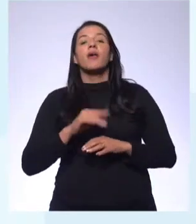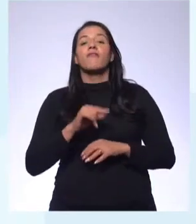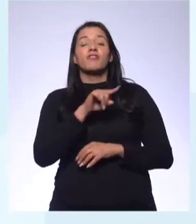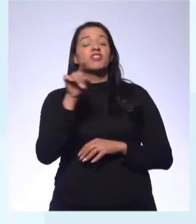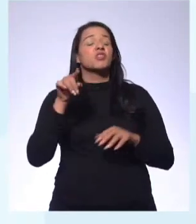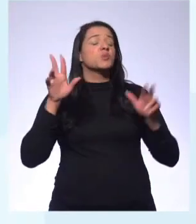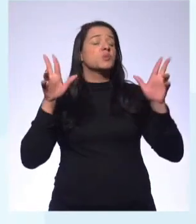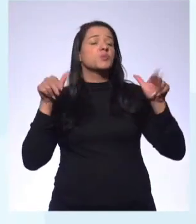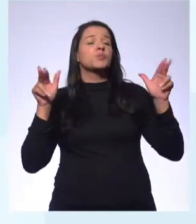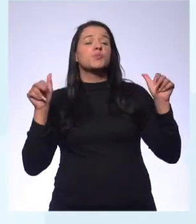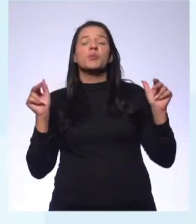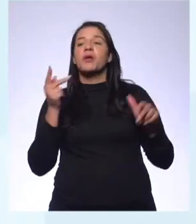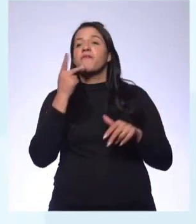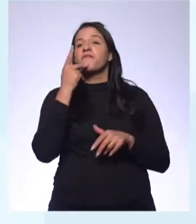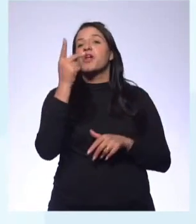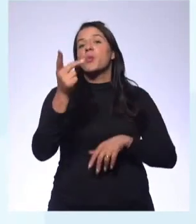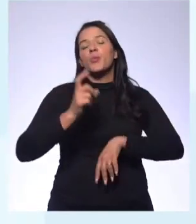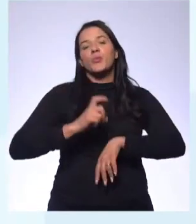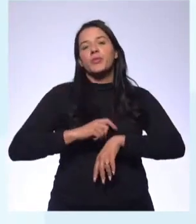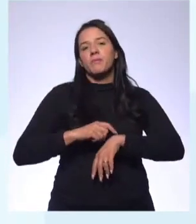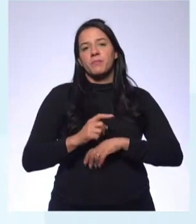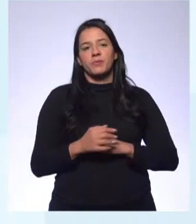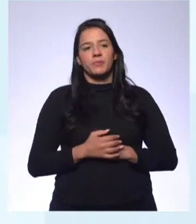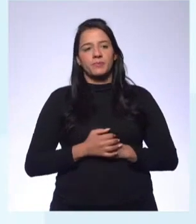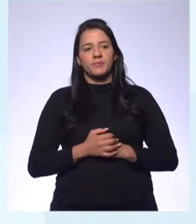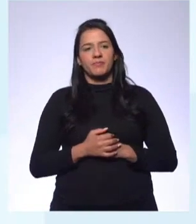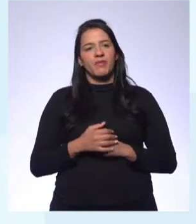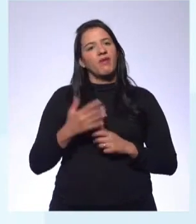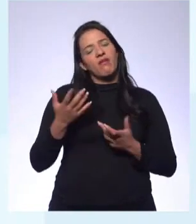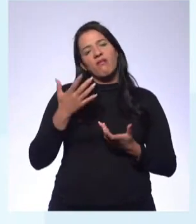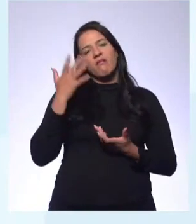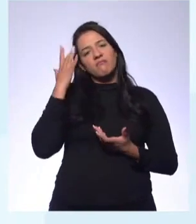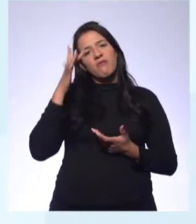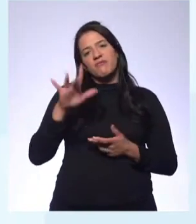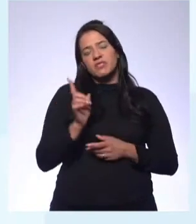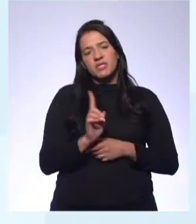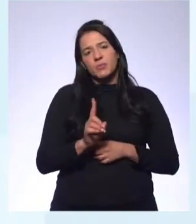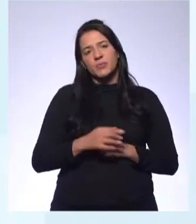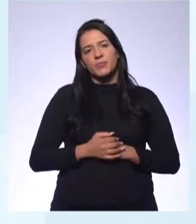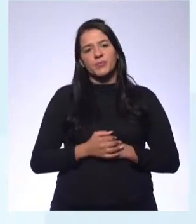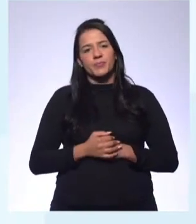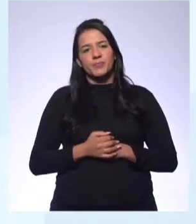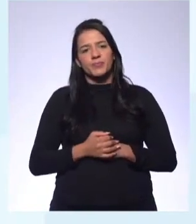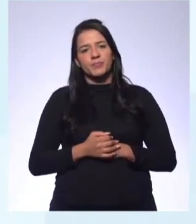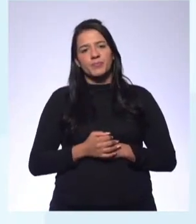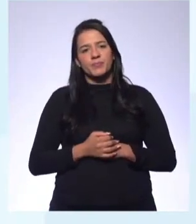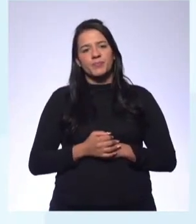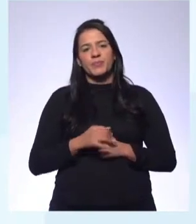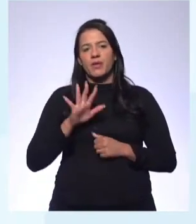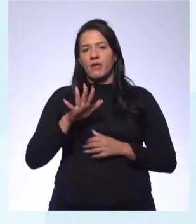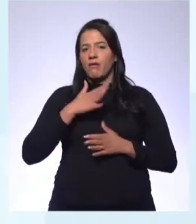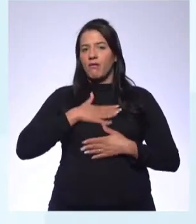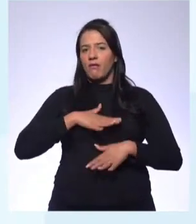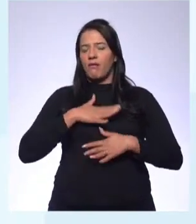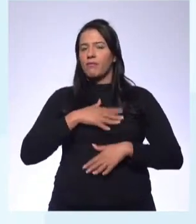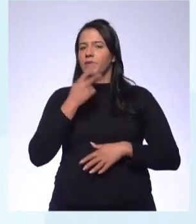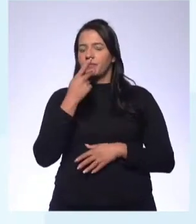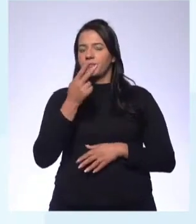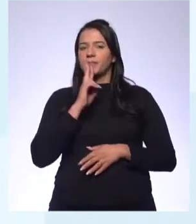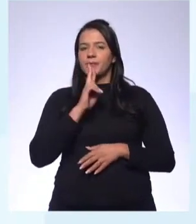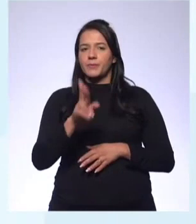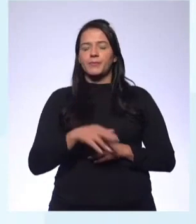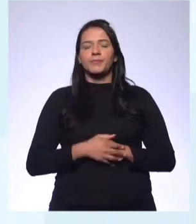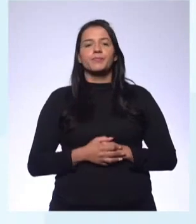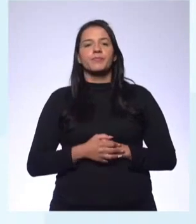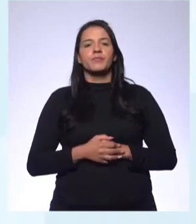nunca sequer falou com o tempo. Talvez não, respondeu Alice cautelosamente.